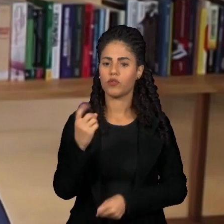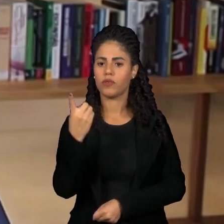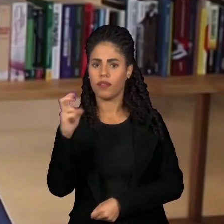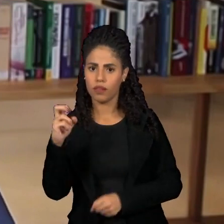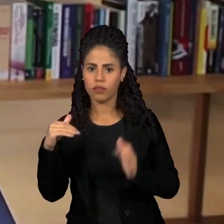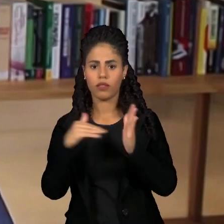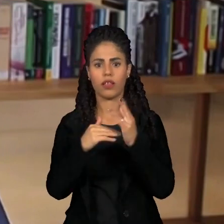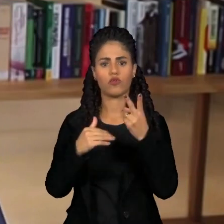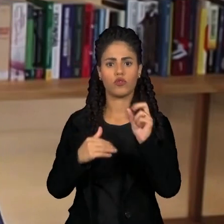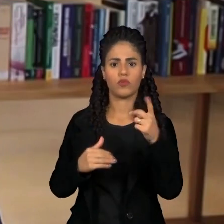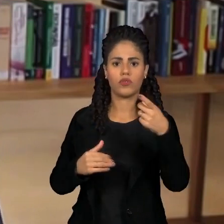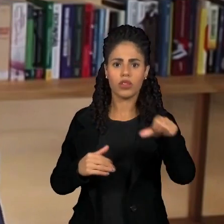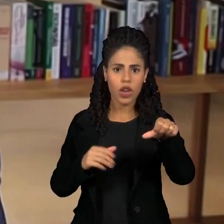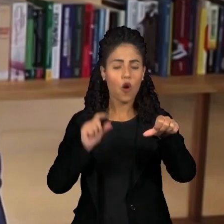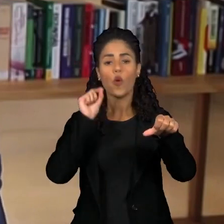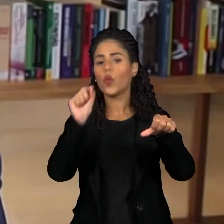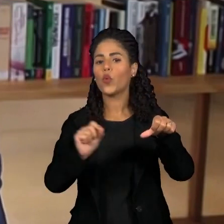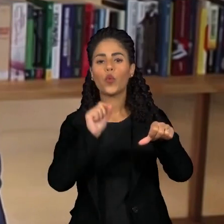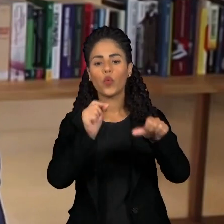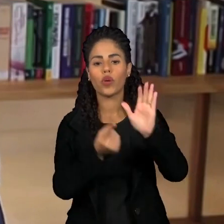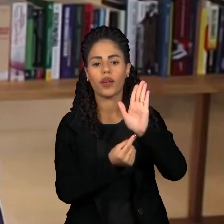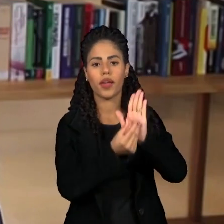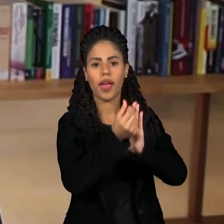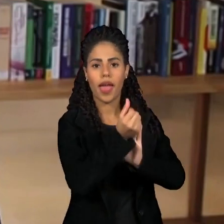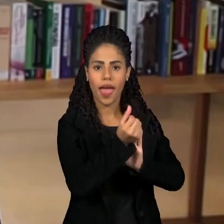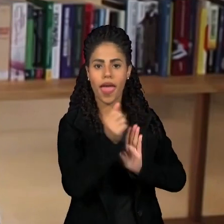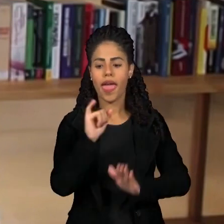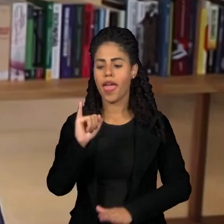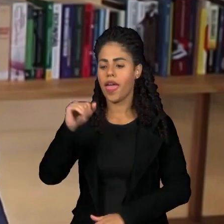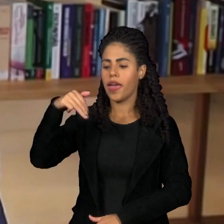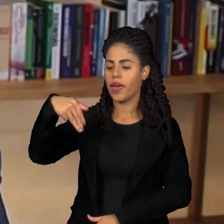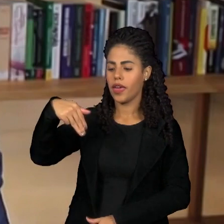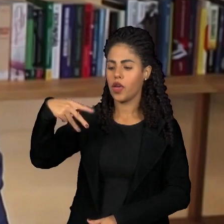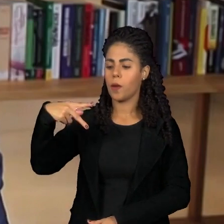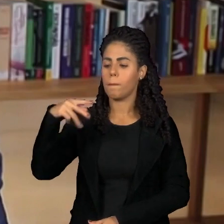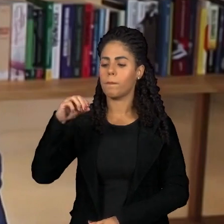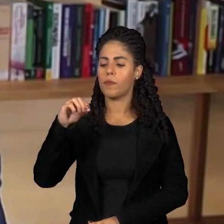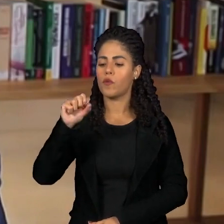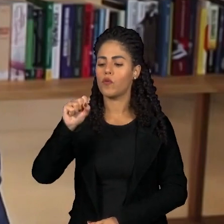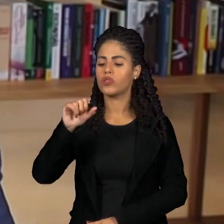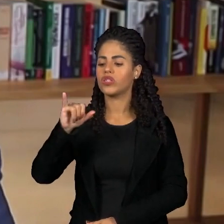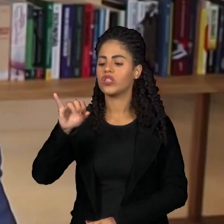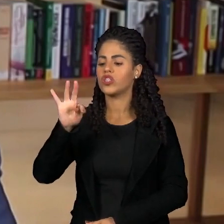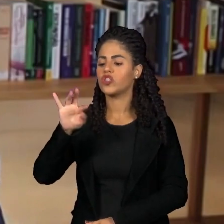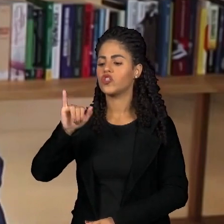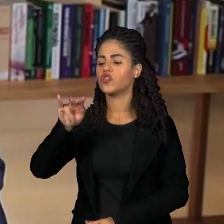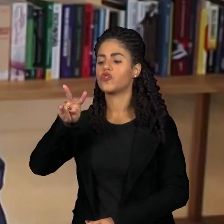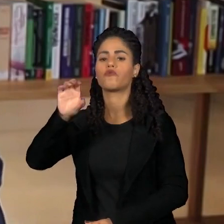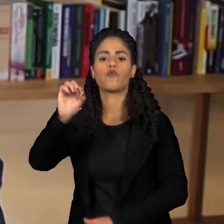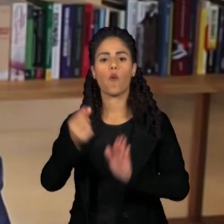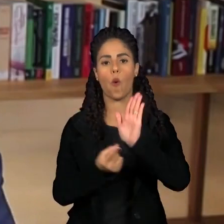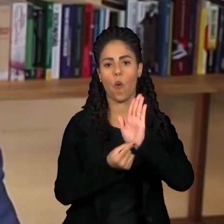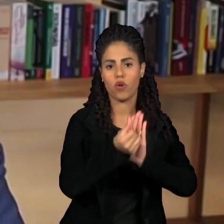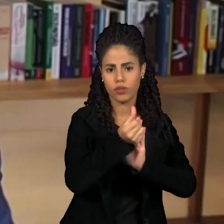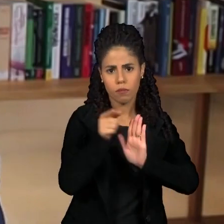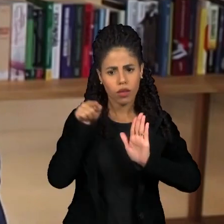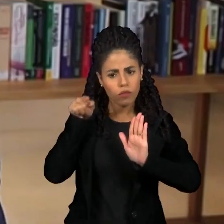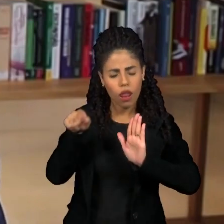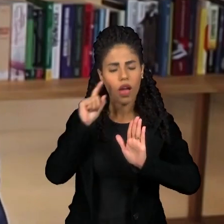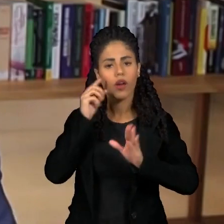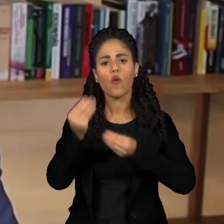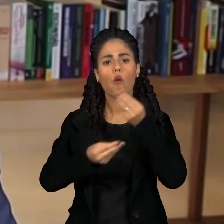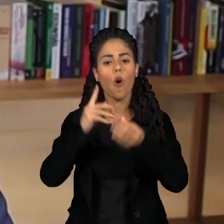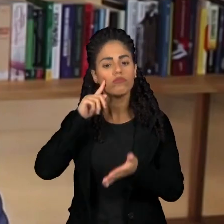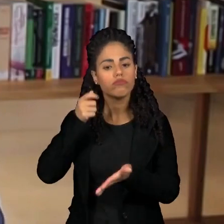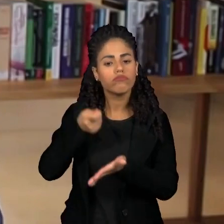2019 o tal do orçamento impositivo, né? A ideia de que uma parcela do orçamento ela é definida pelos parlamentares e o chefe